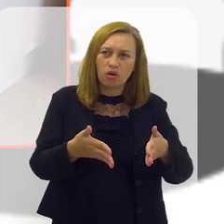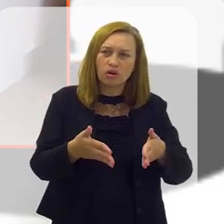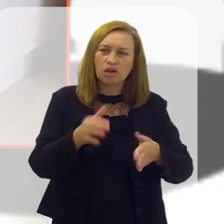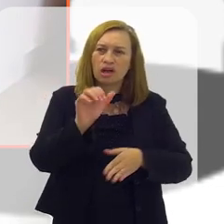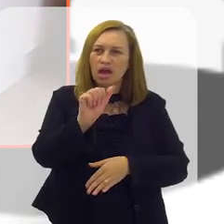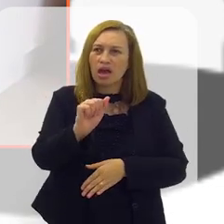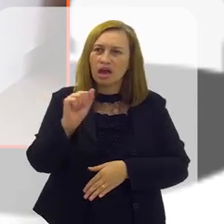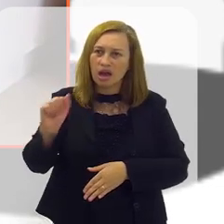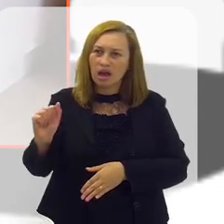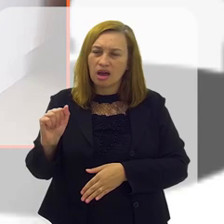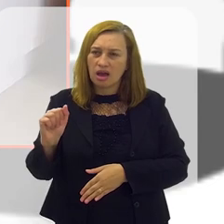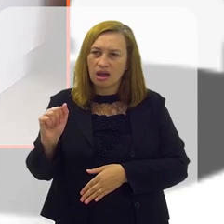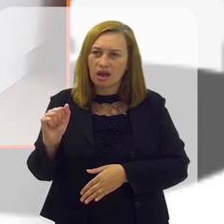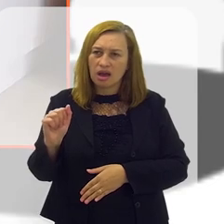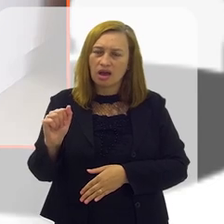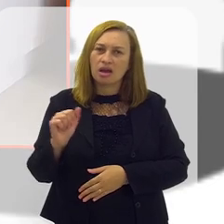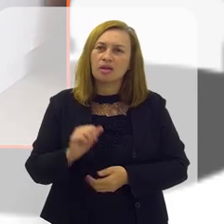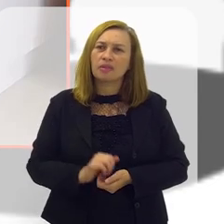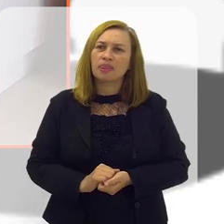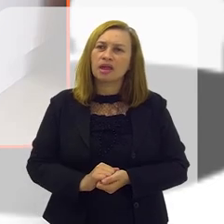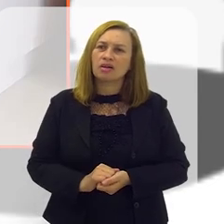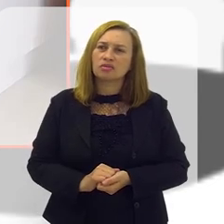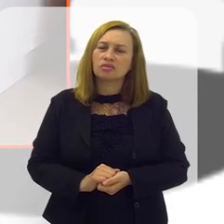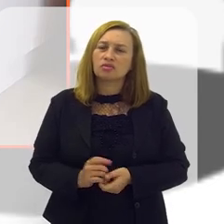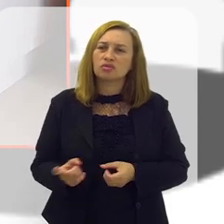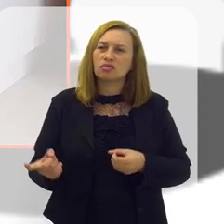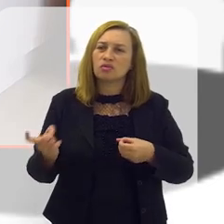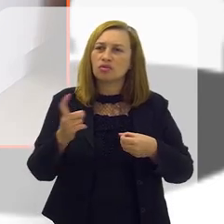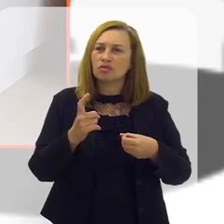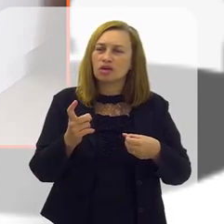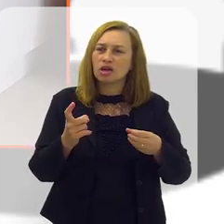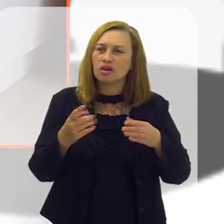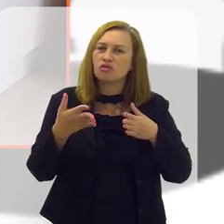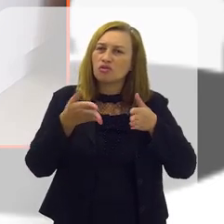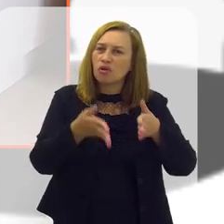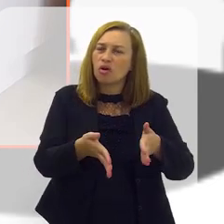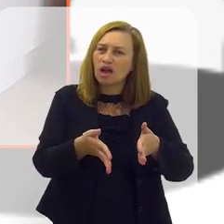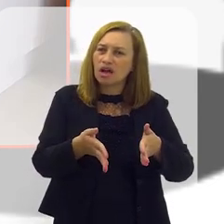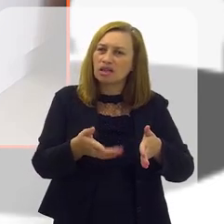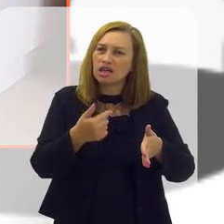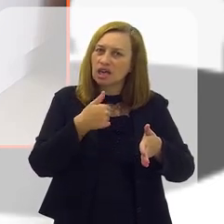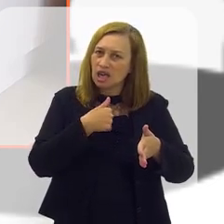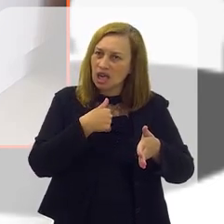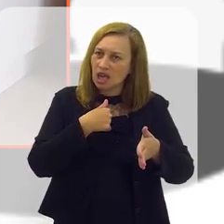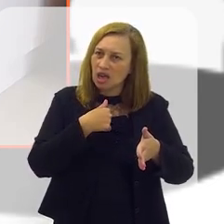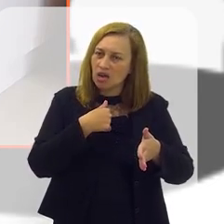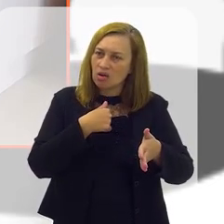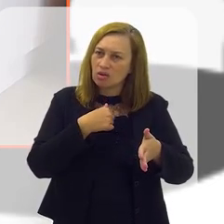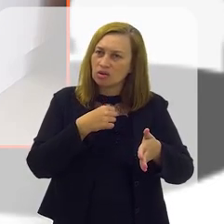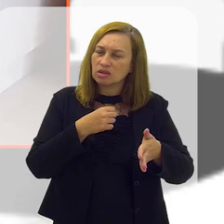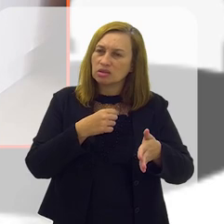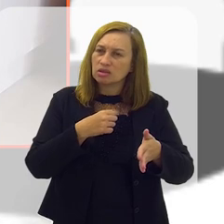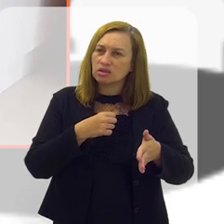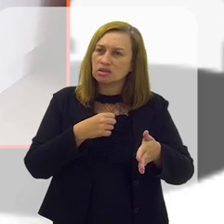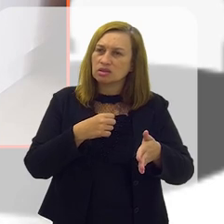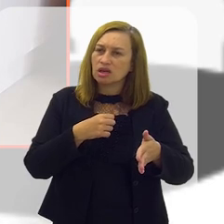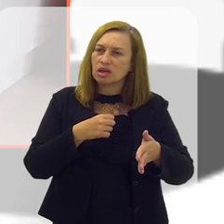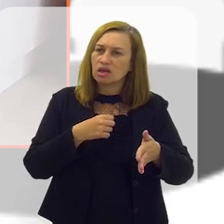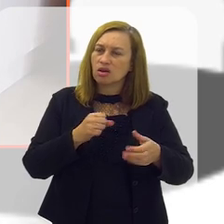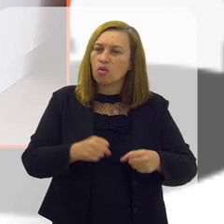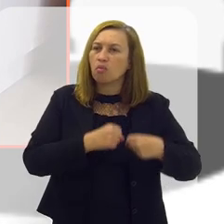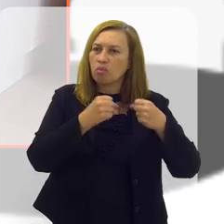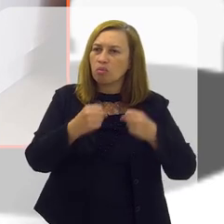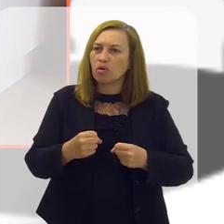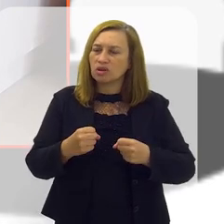foco em AA, do AA, ele é voltado para que eu tenha um poder superior se eu